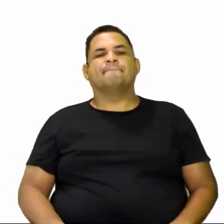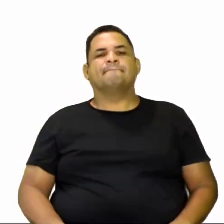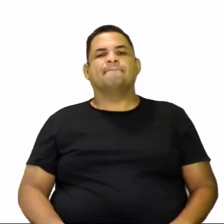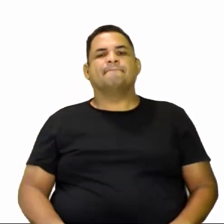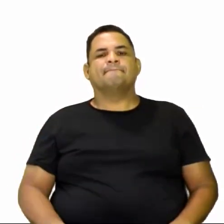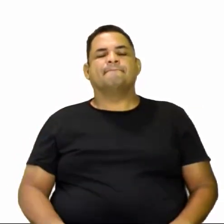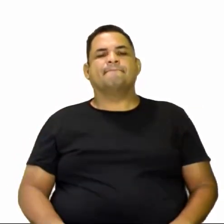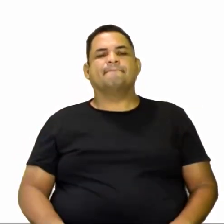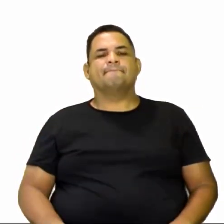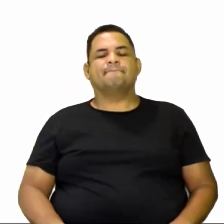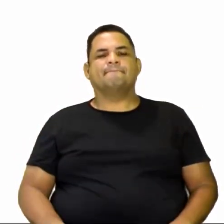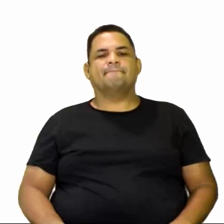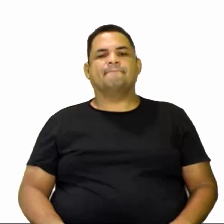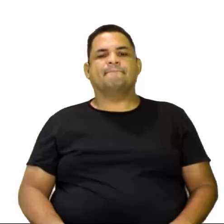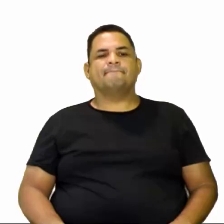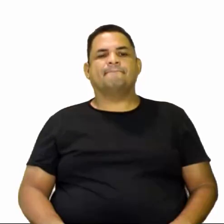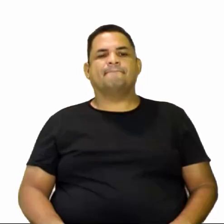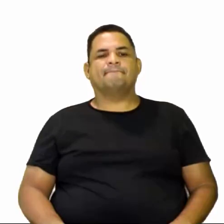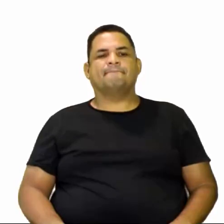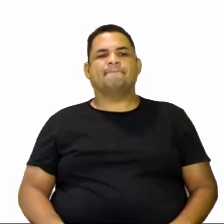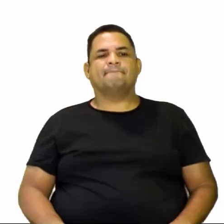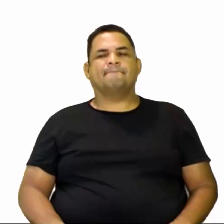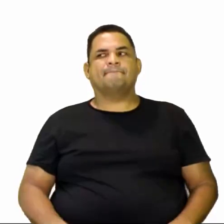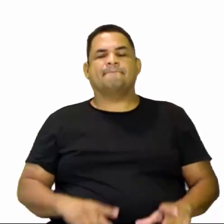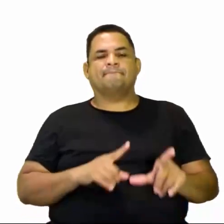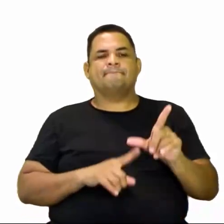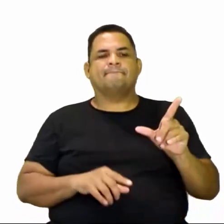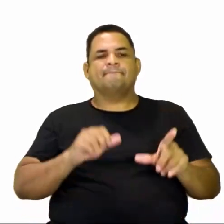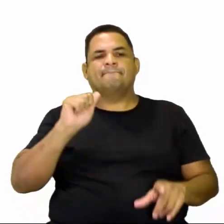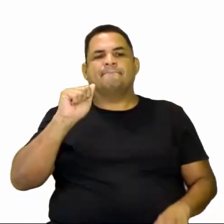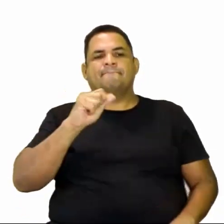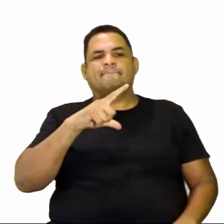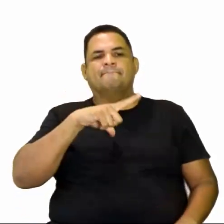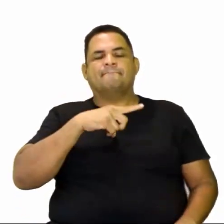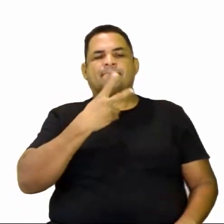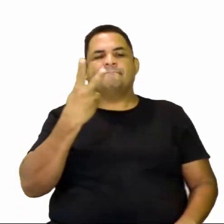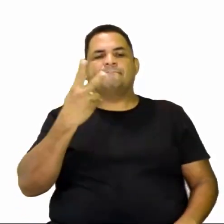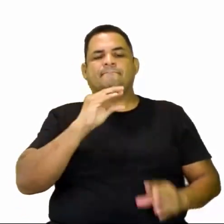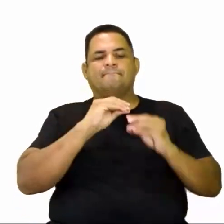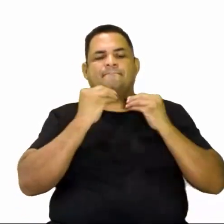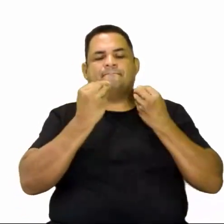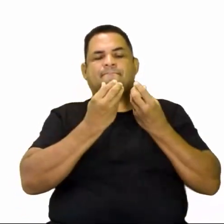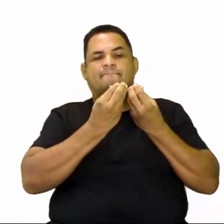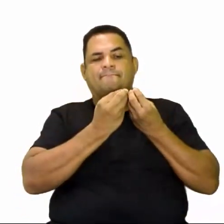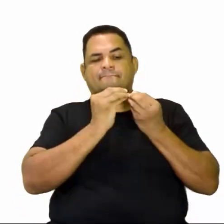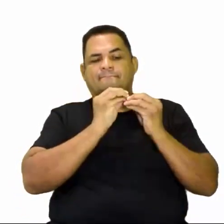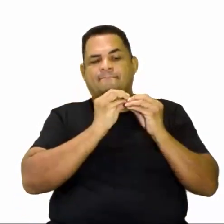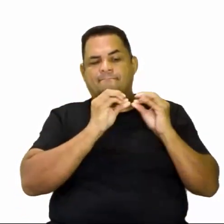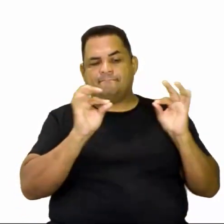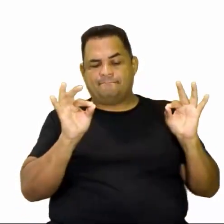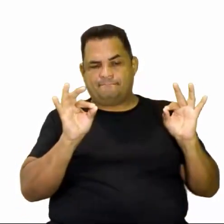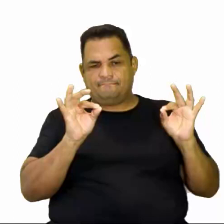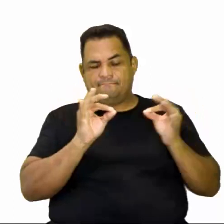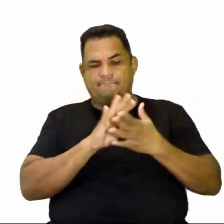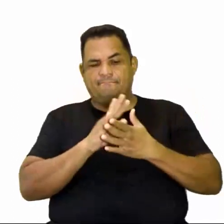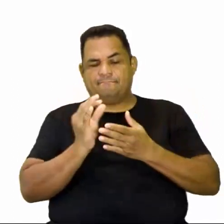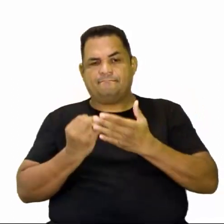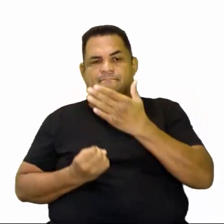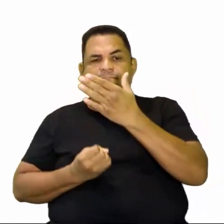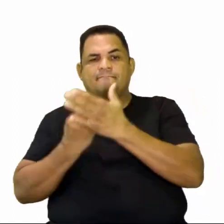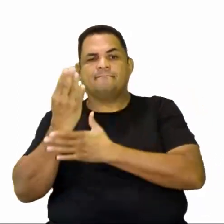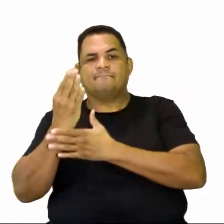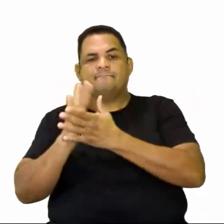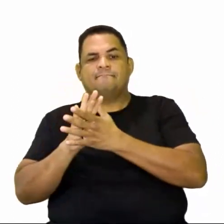você que a letra A, eu tenho duas substâncias simples formando uma composta. Portanto, a reação é